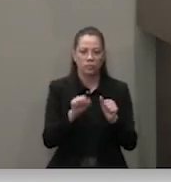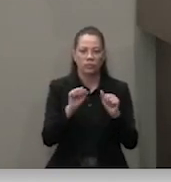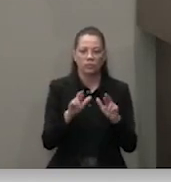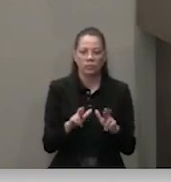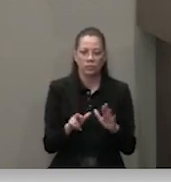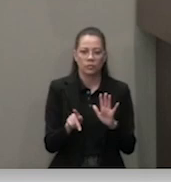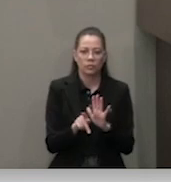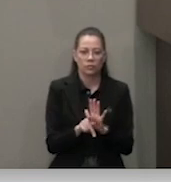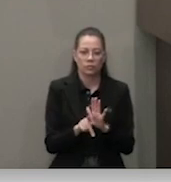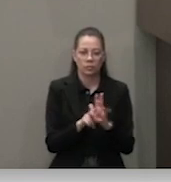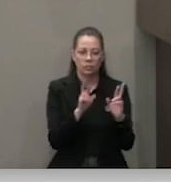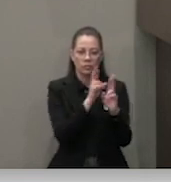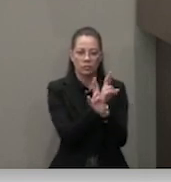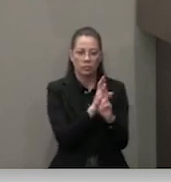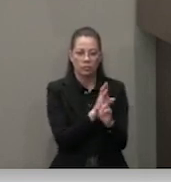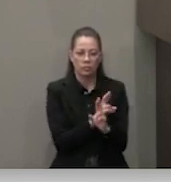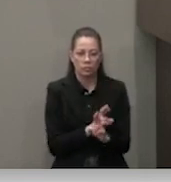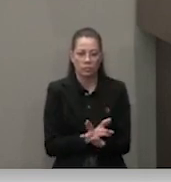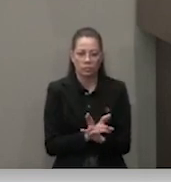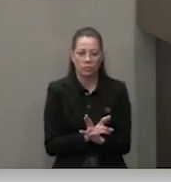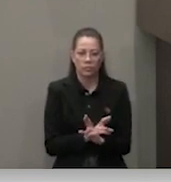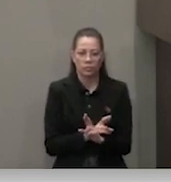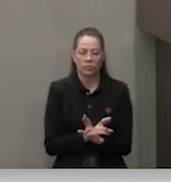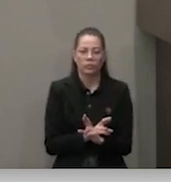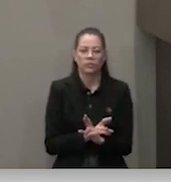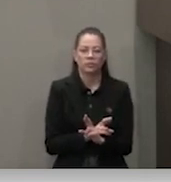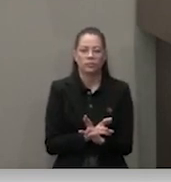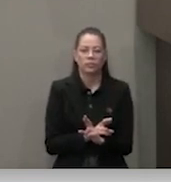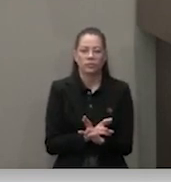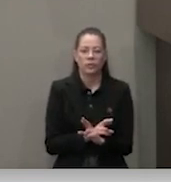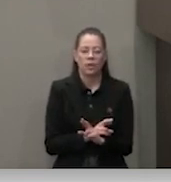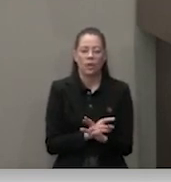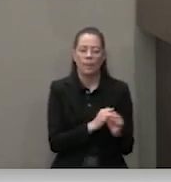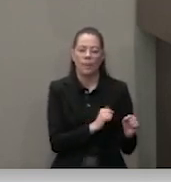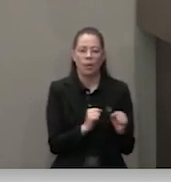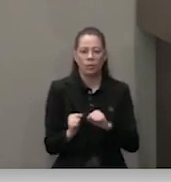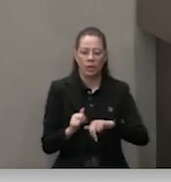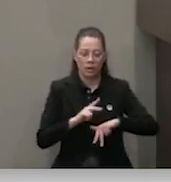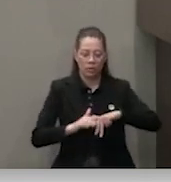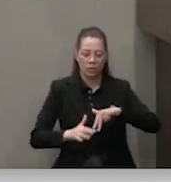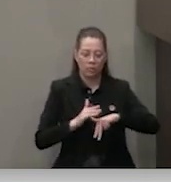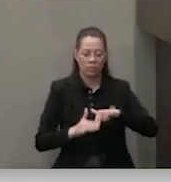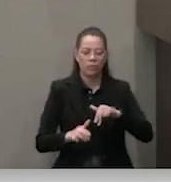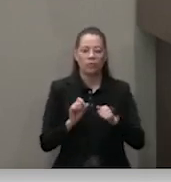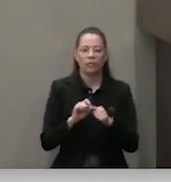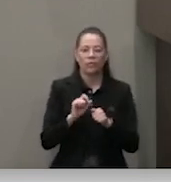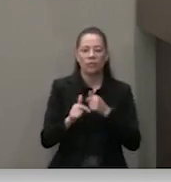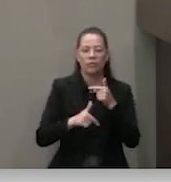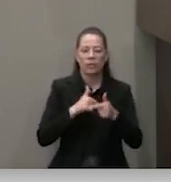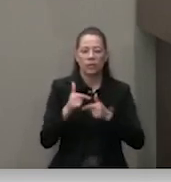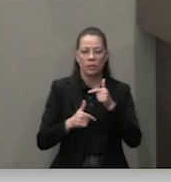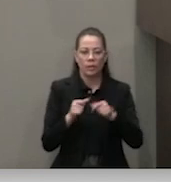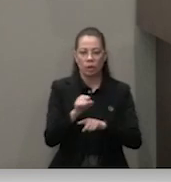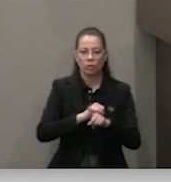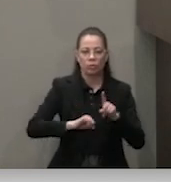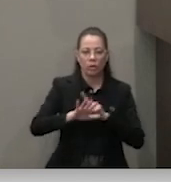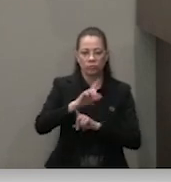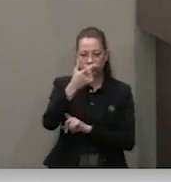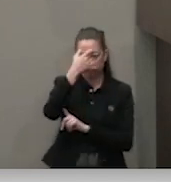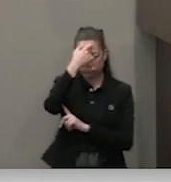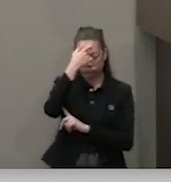área das relações de poder e gênero realiza um trabalho social de conscientização da